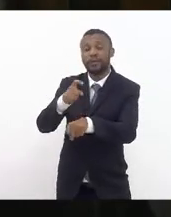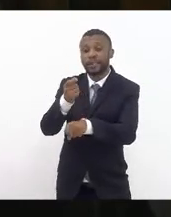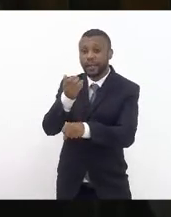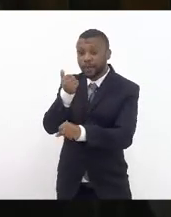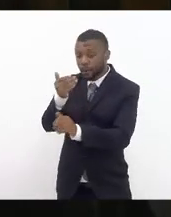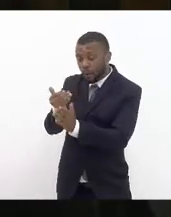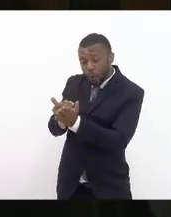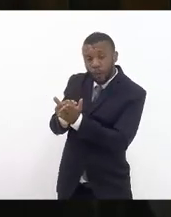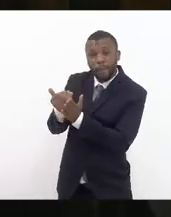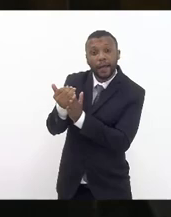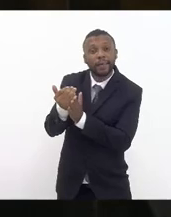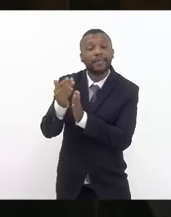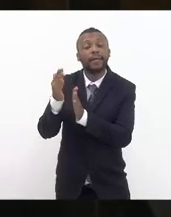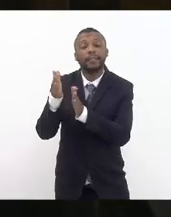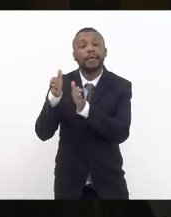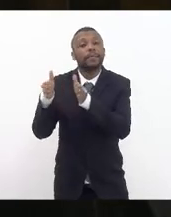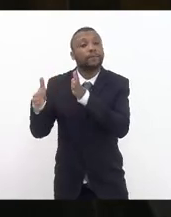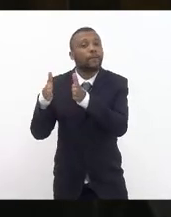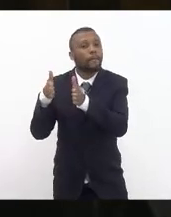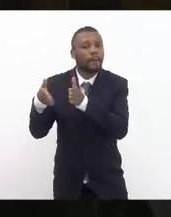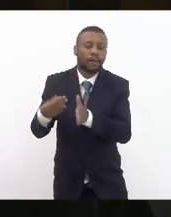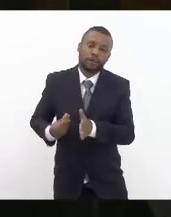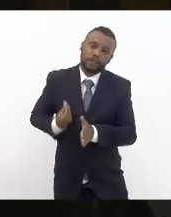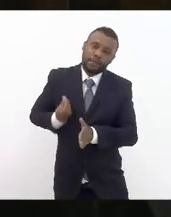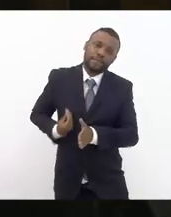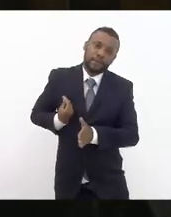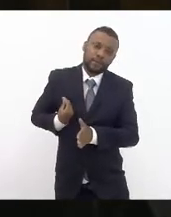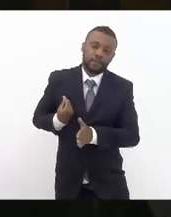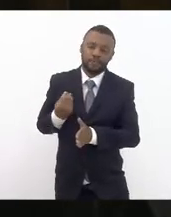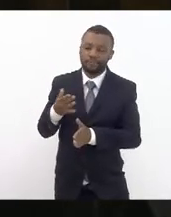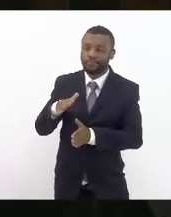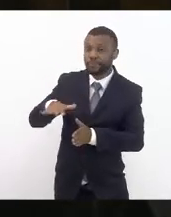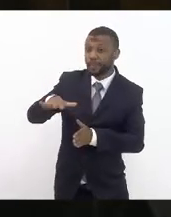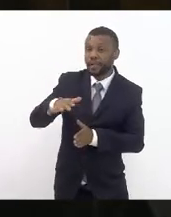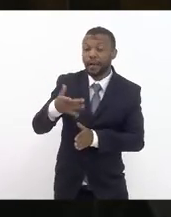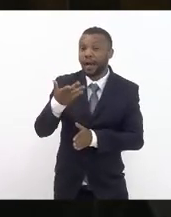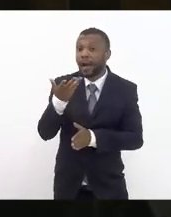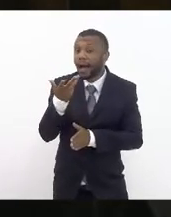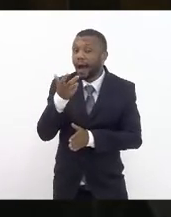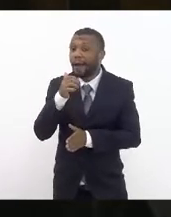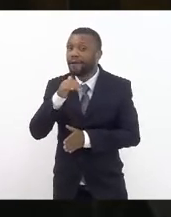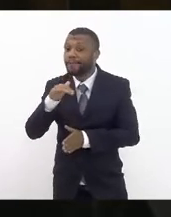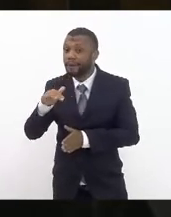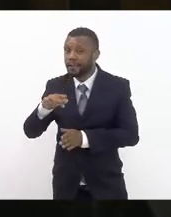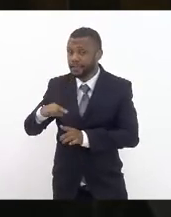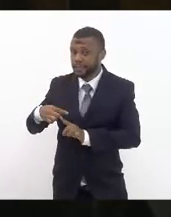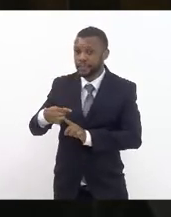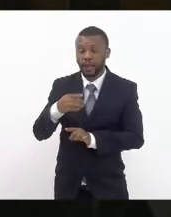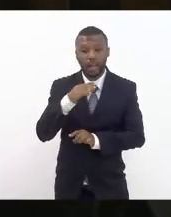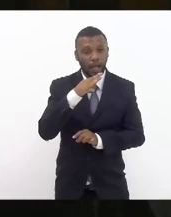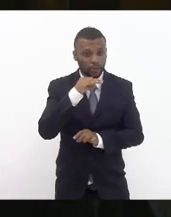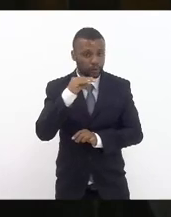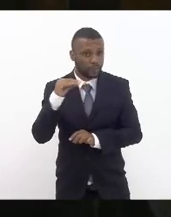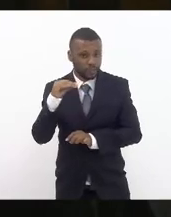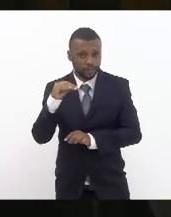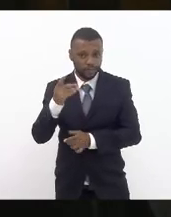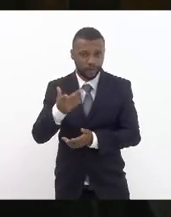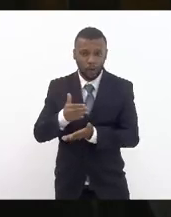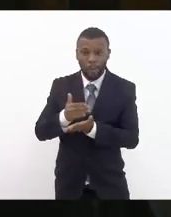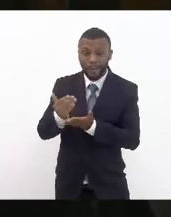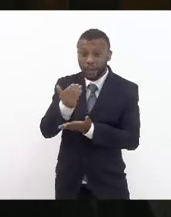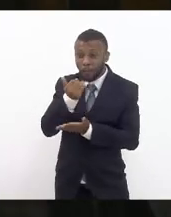nessa fase da vida, na infância e na adolescência.